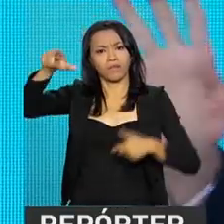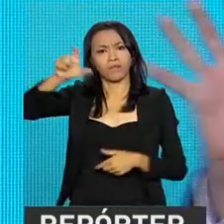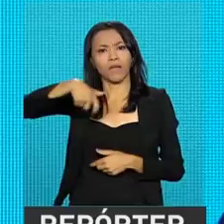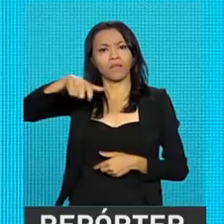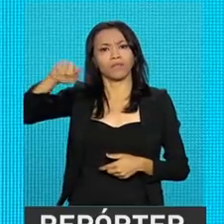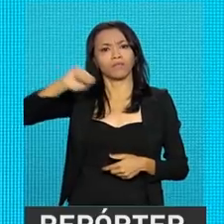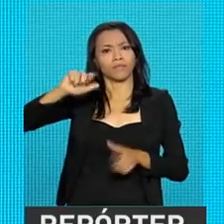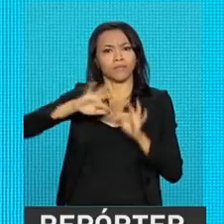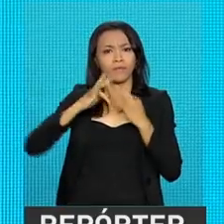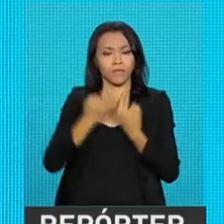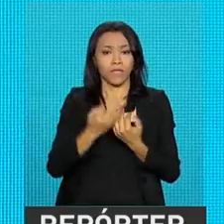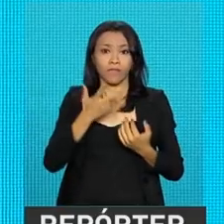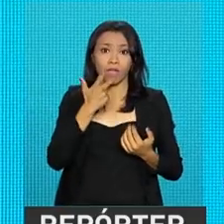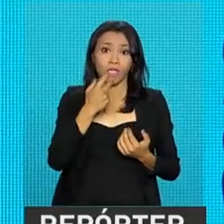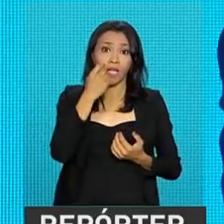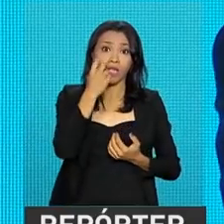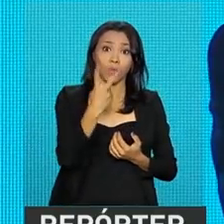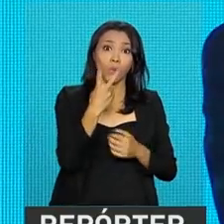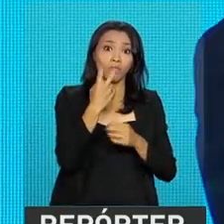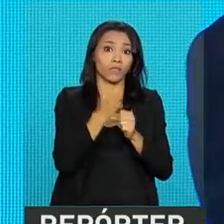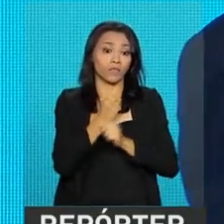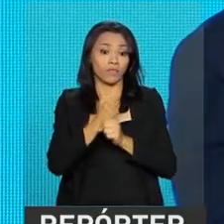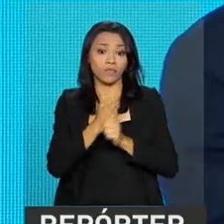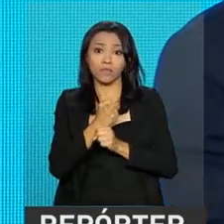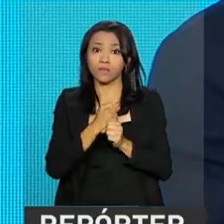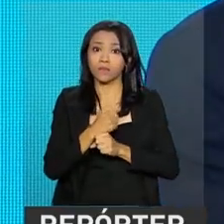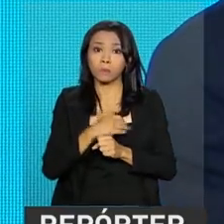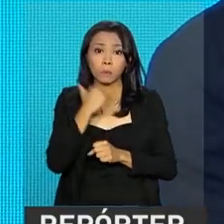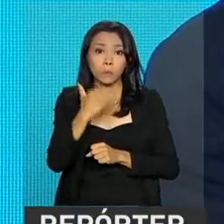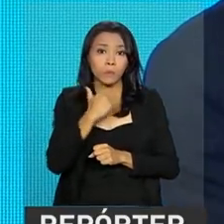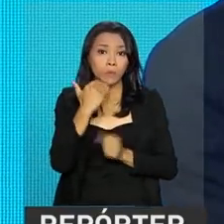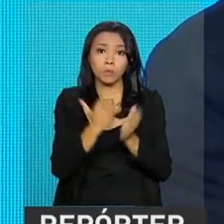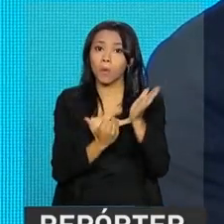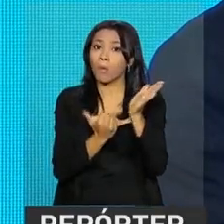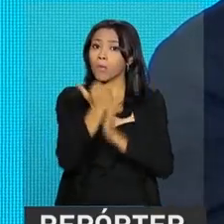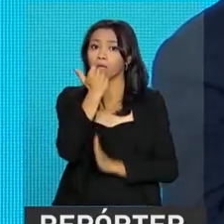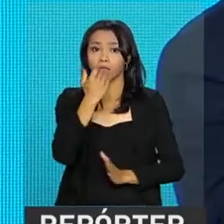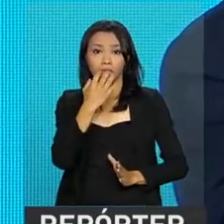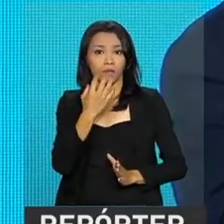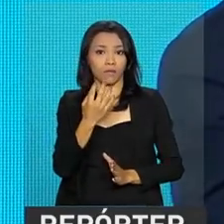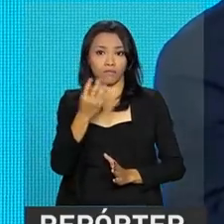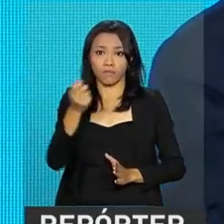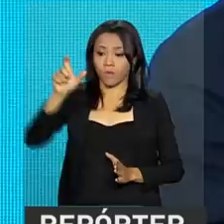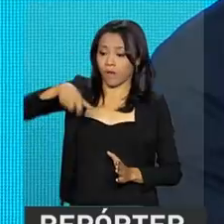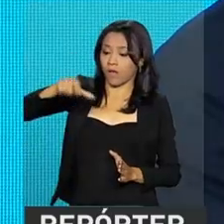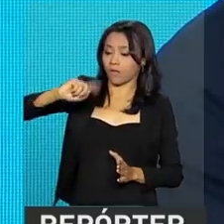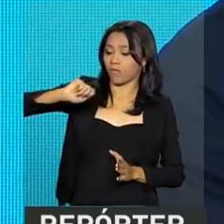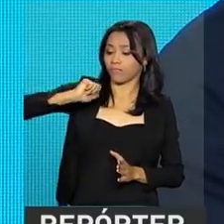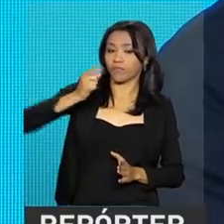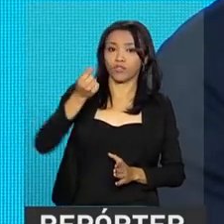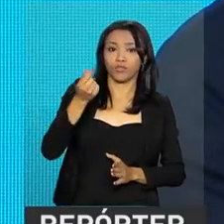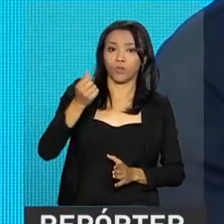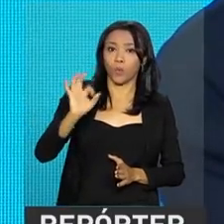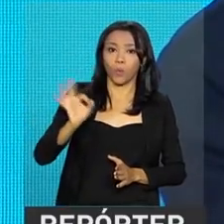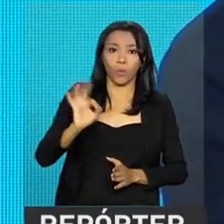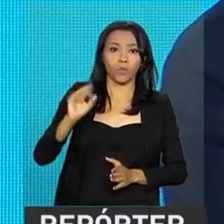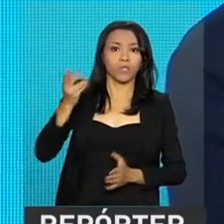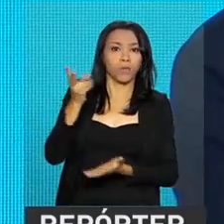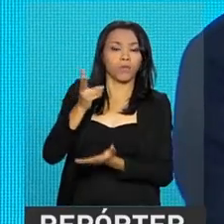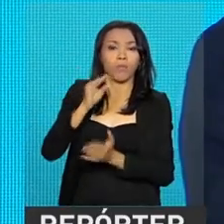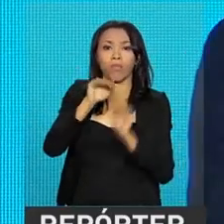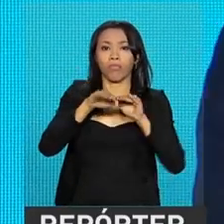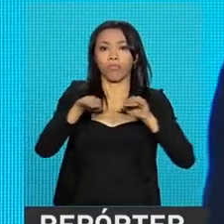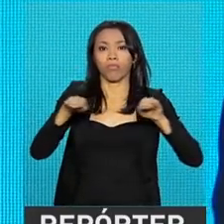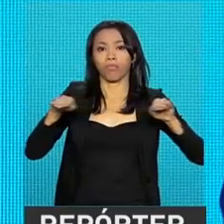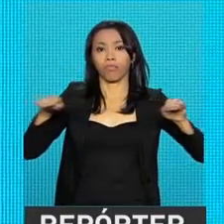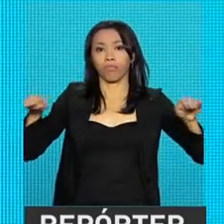dois anos e meio não se dá não se aumenta o valor do bolsa família e lá nós aumentamos em 12 6